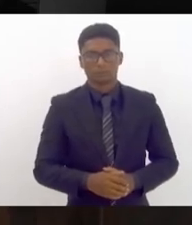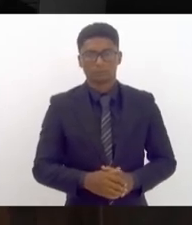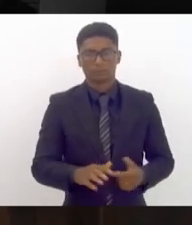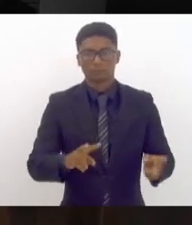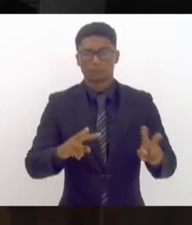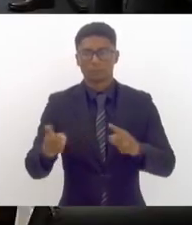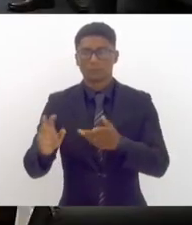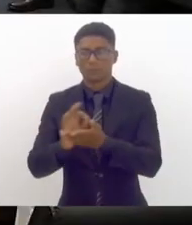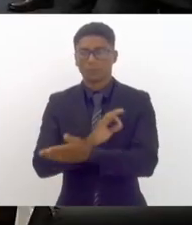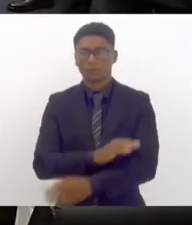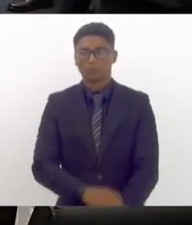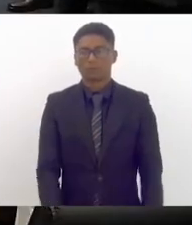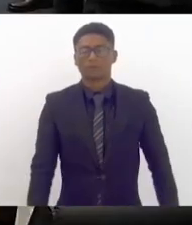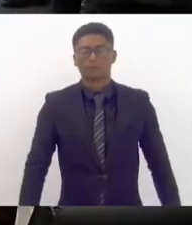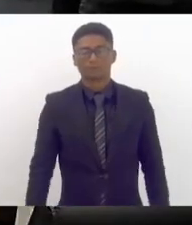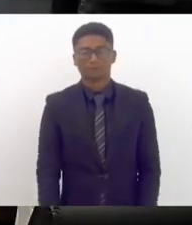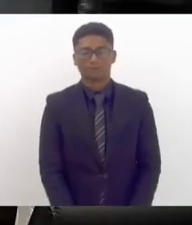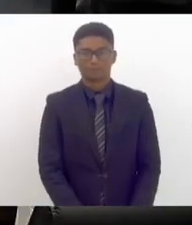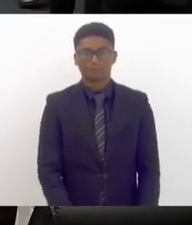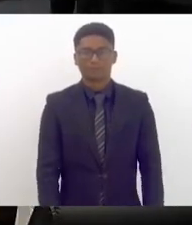autógrafo.